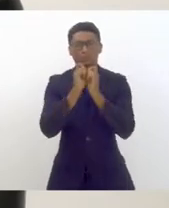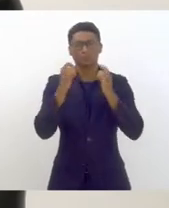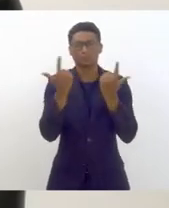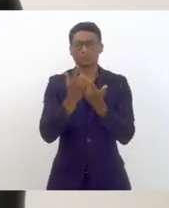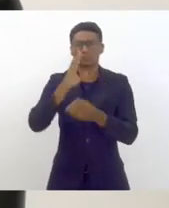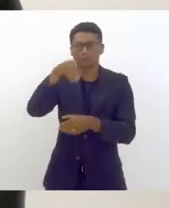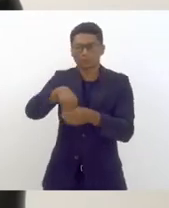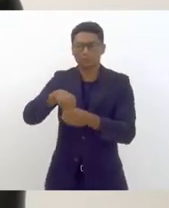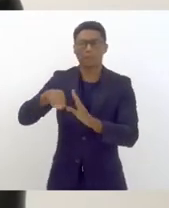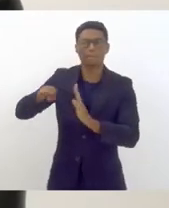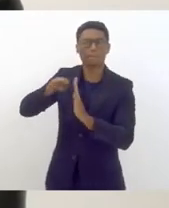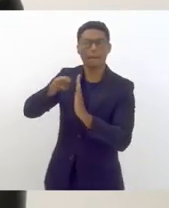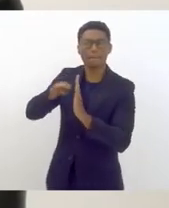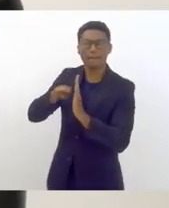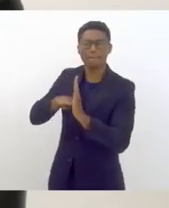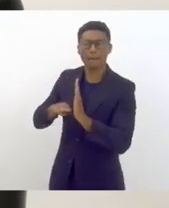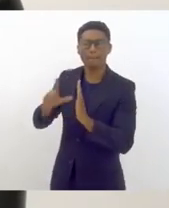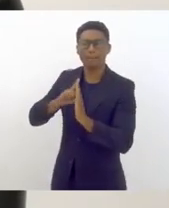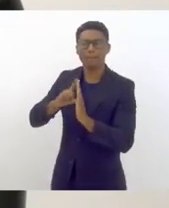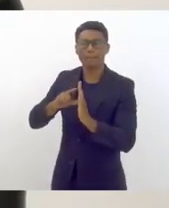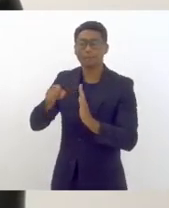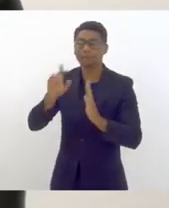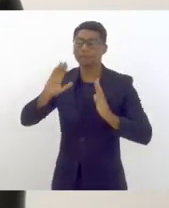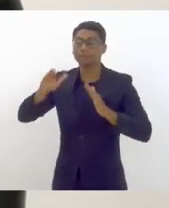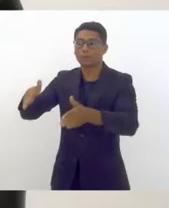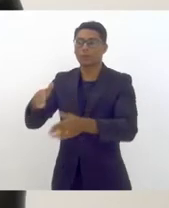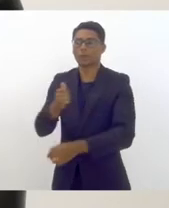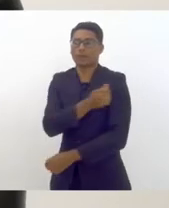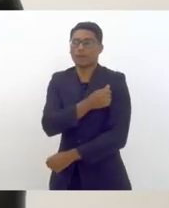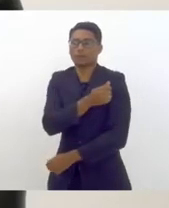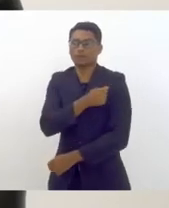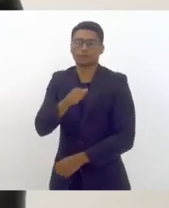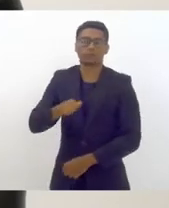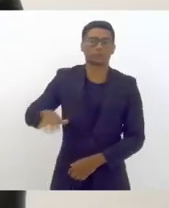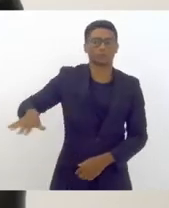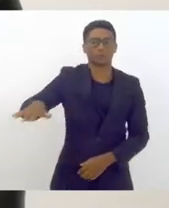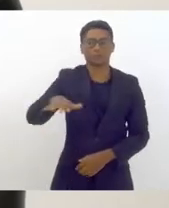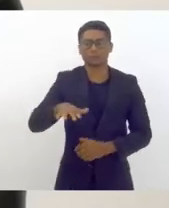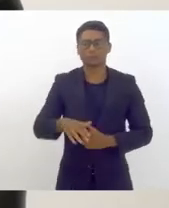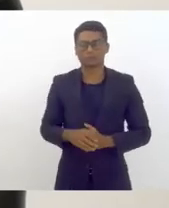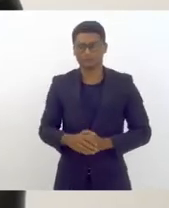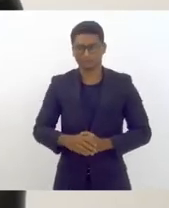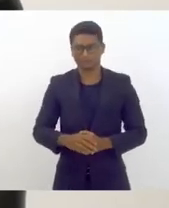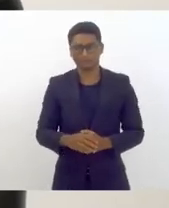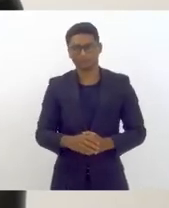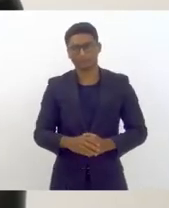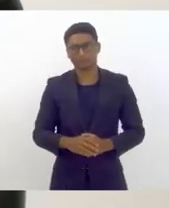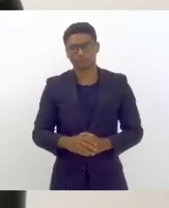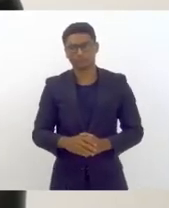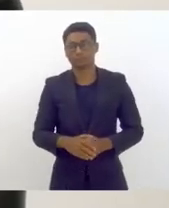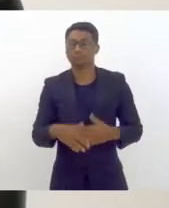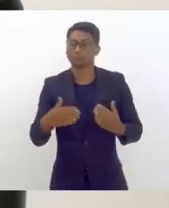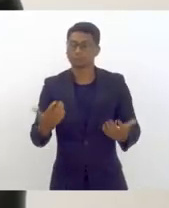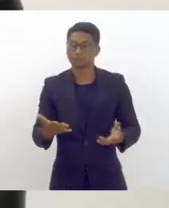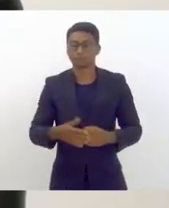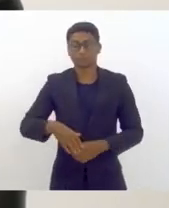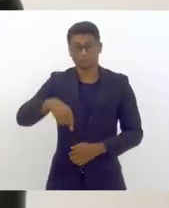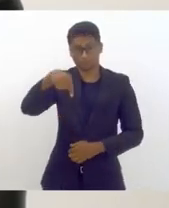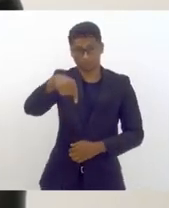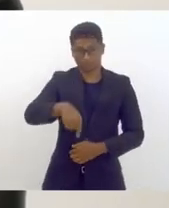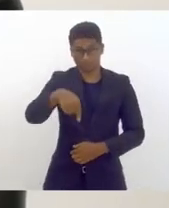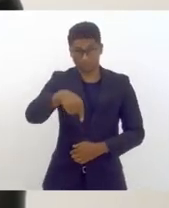né, voltado para os estudantes, e que neste programa, né, que a gente tem aqui na casa,